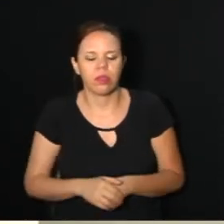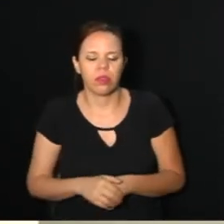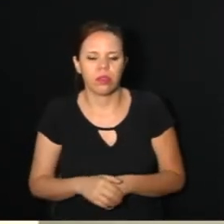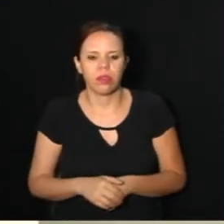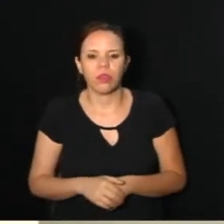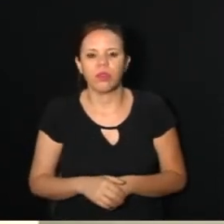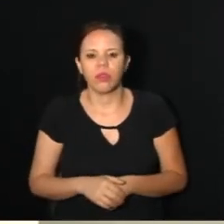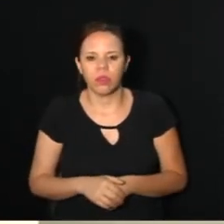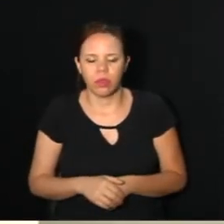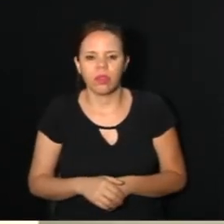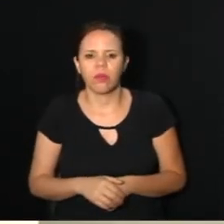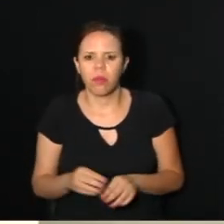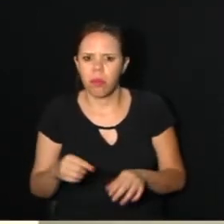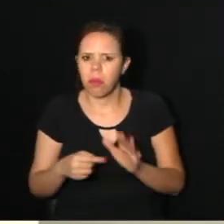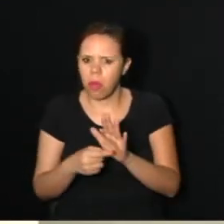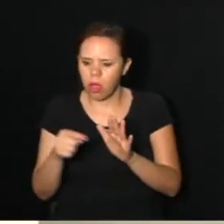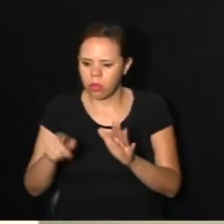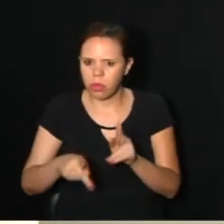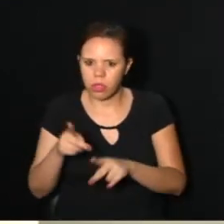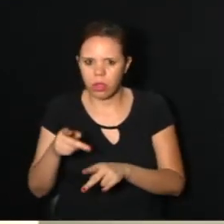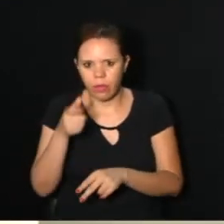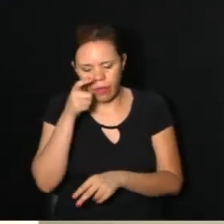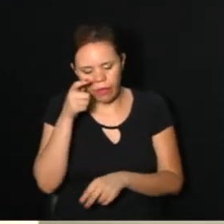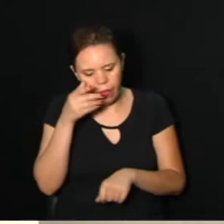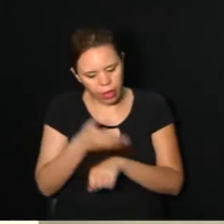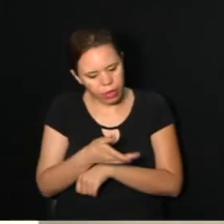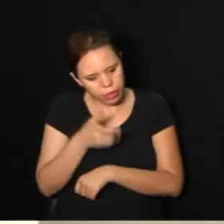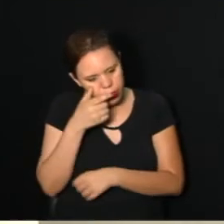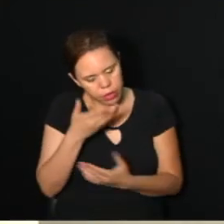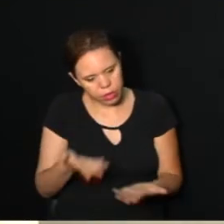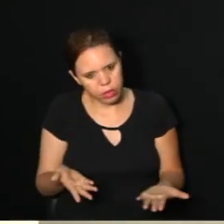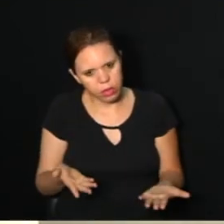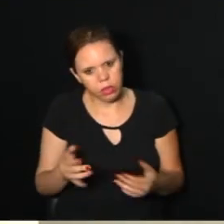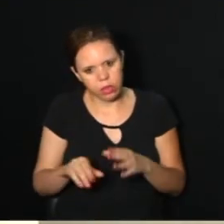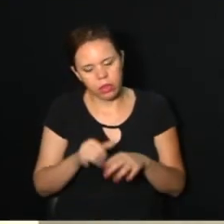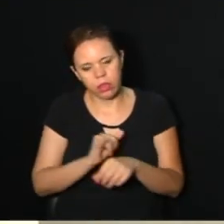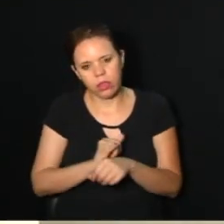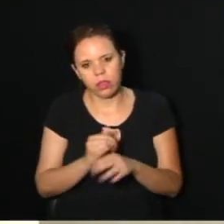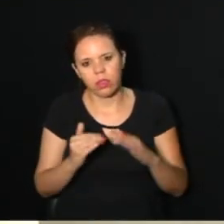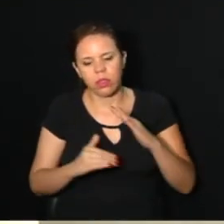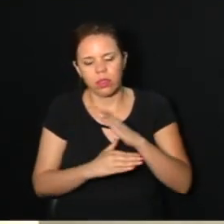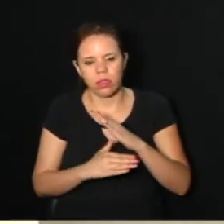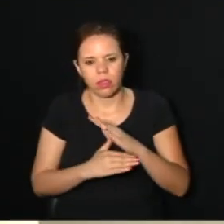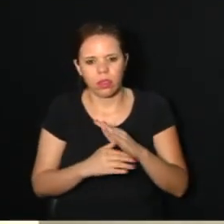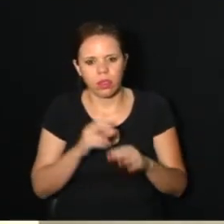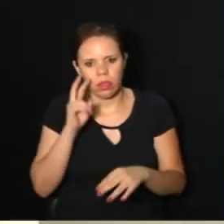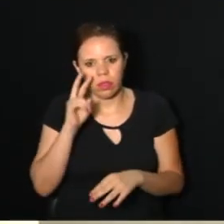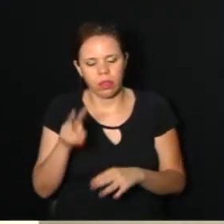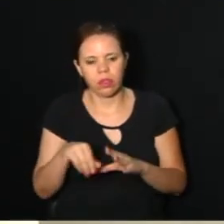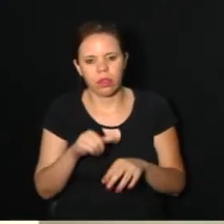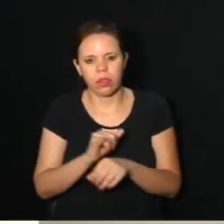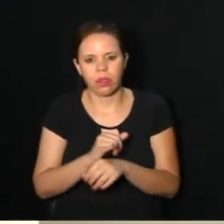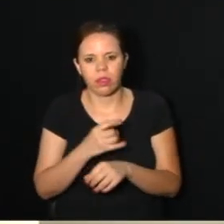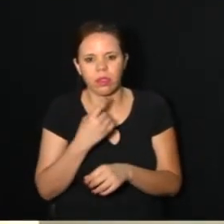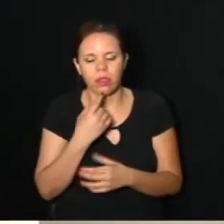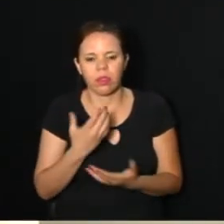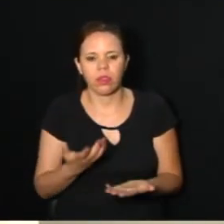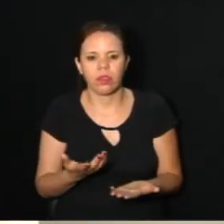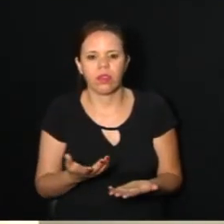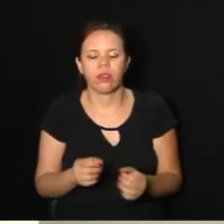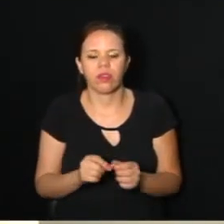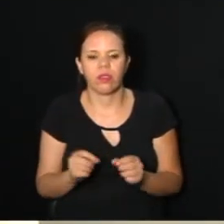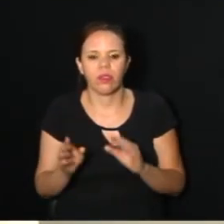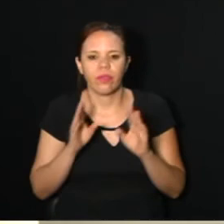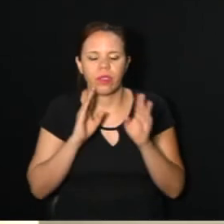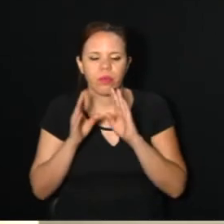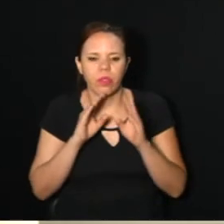porte, indique a esta pessoa para que acesse o YouTube da Câmara, né, o canal da Câmara no YouTube ou no